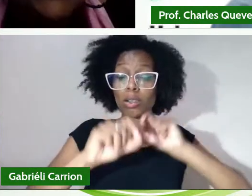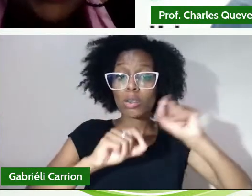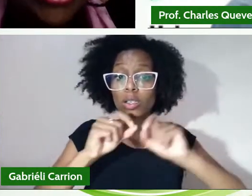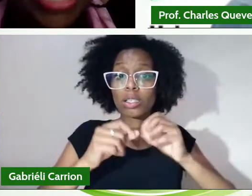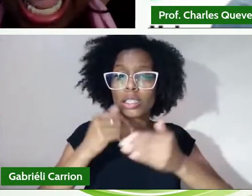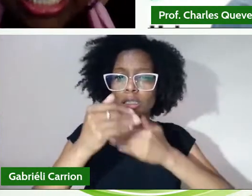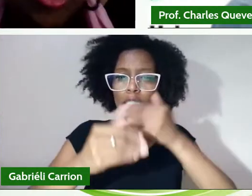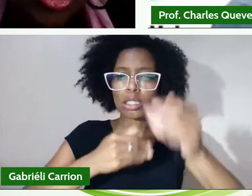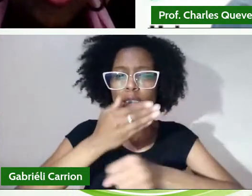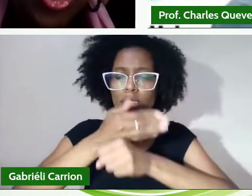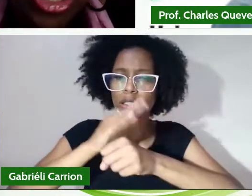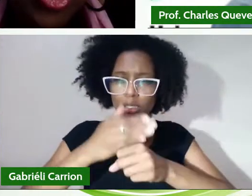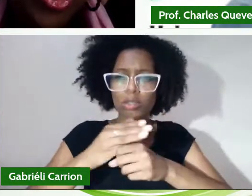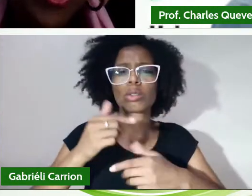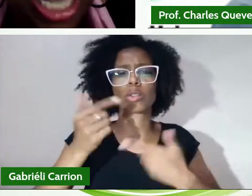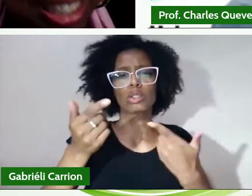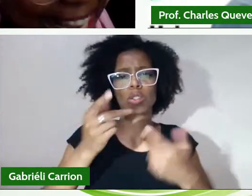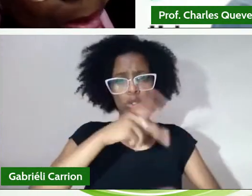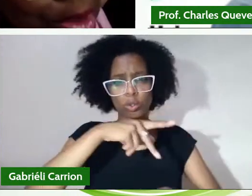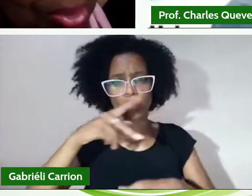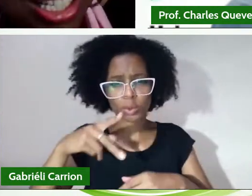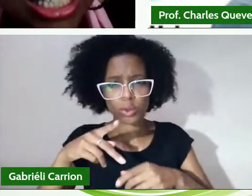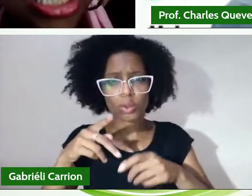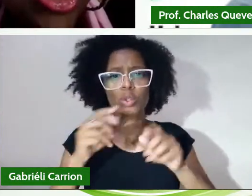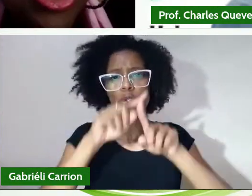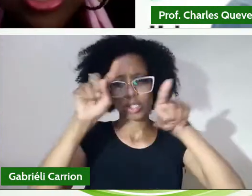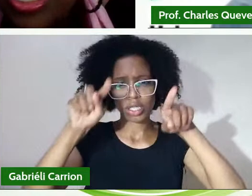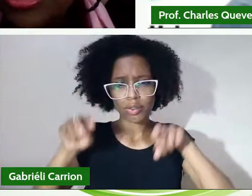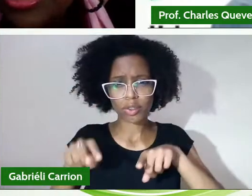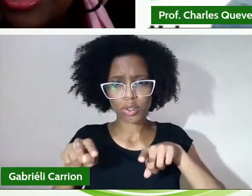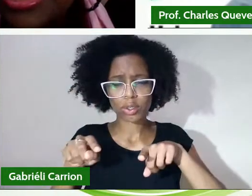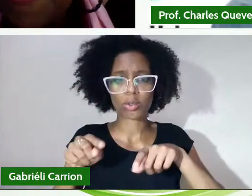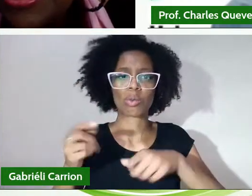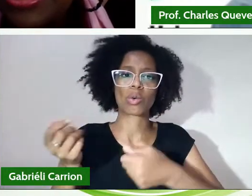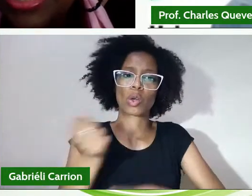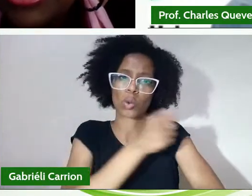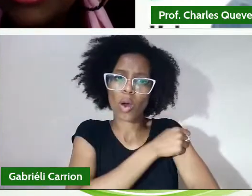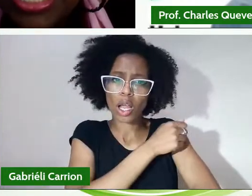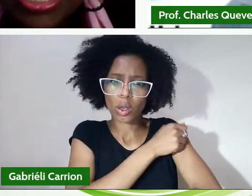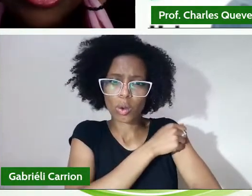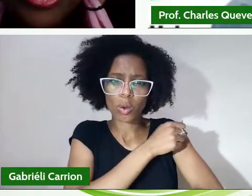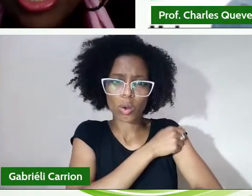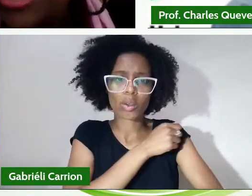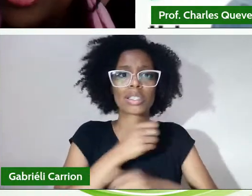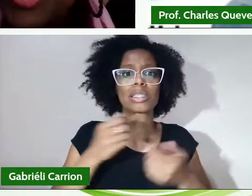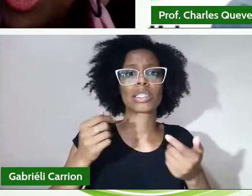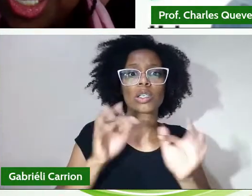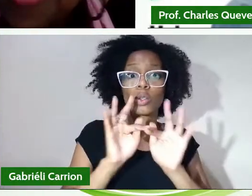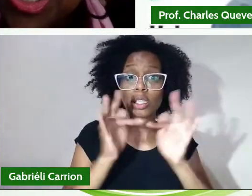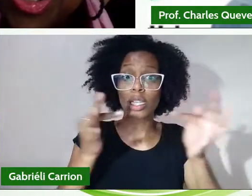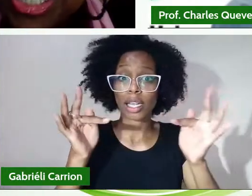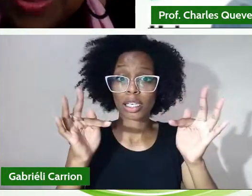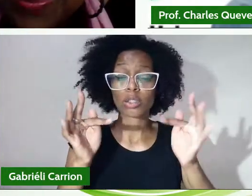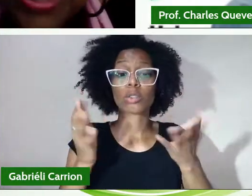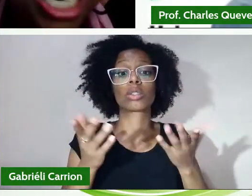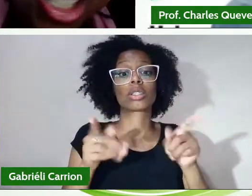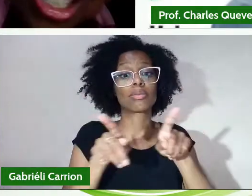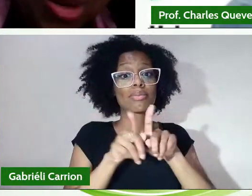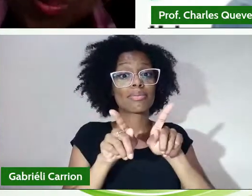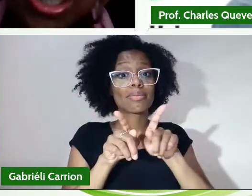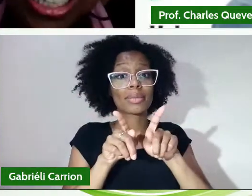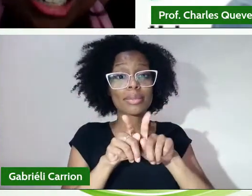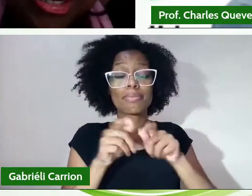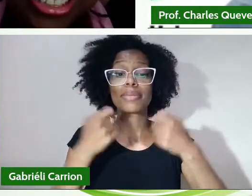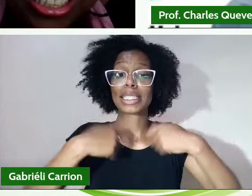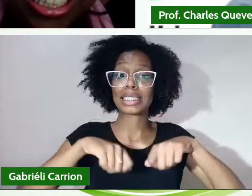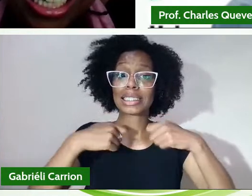servidor técnico, administrativo e até do estudante. Trazer para a centralidade esses temas que a gente